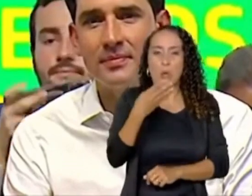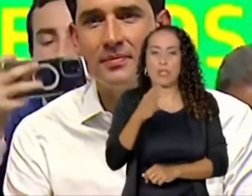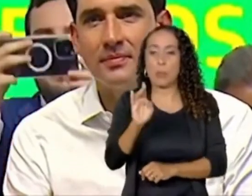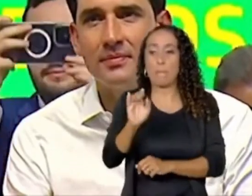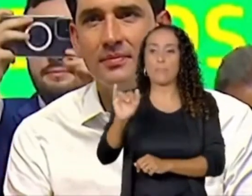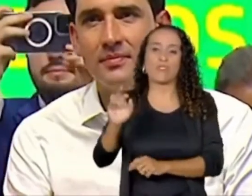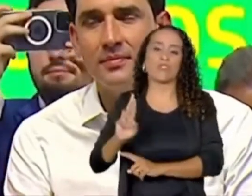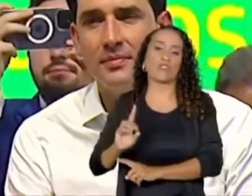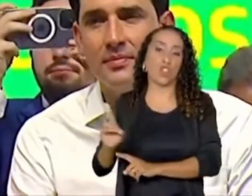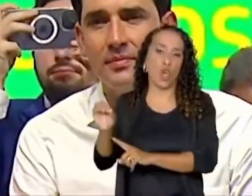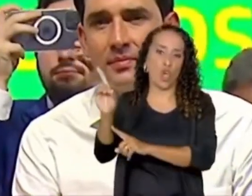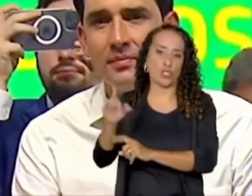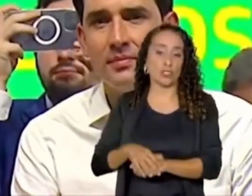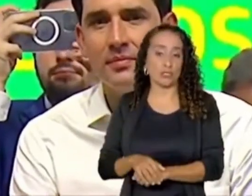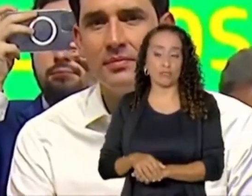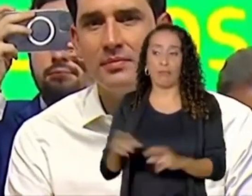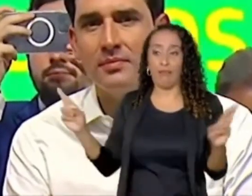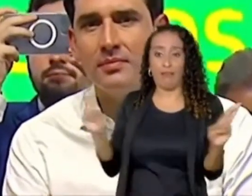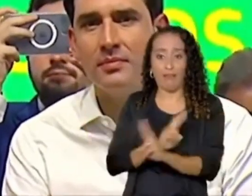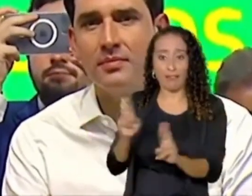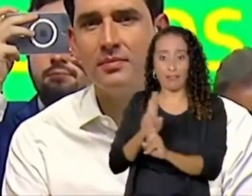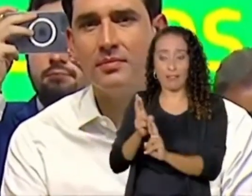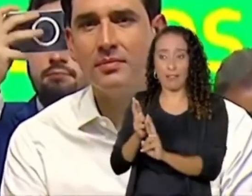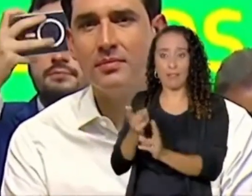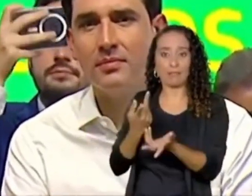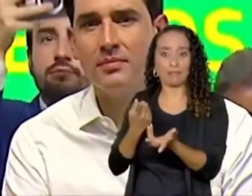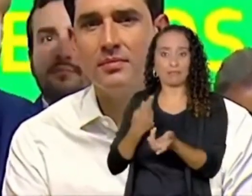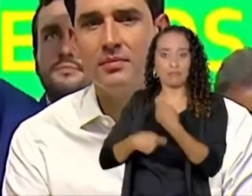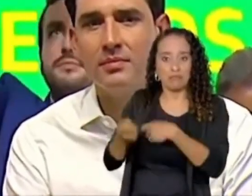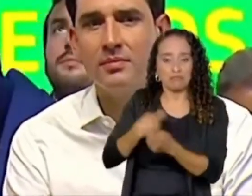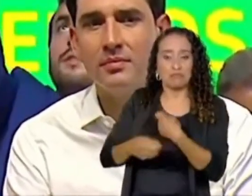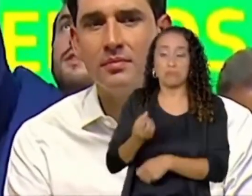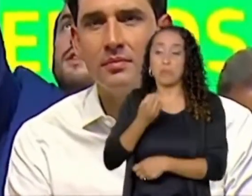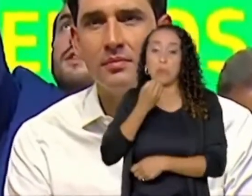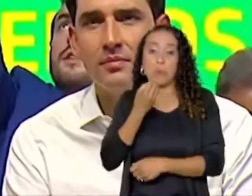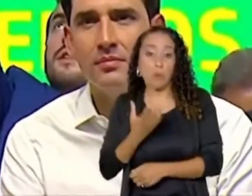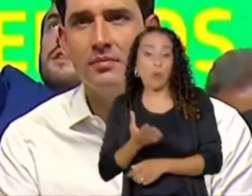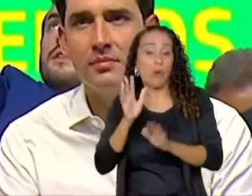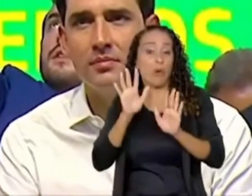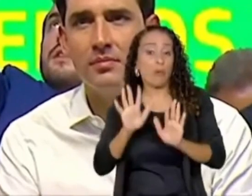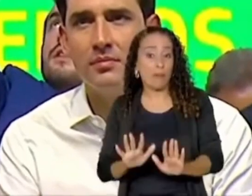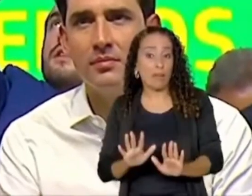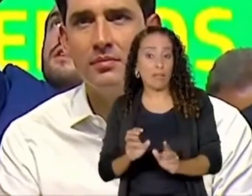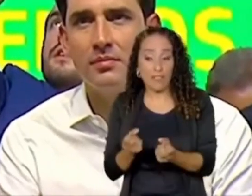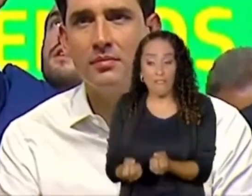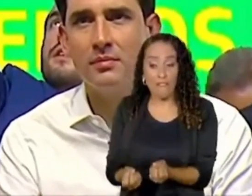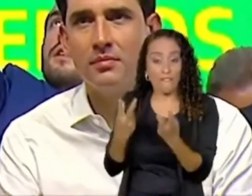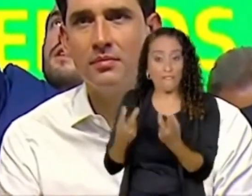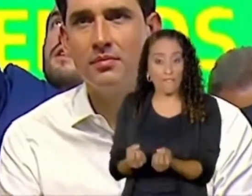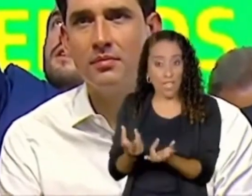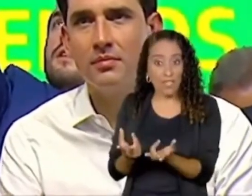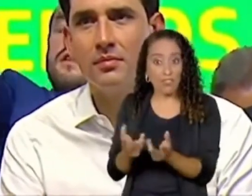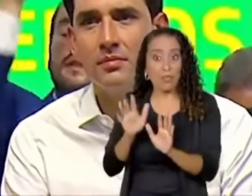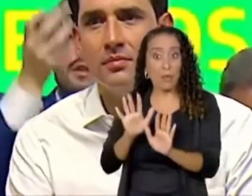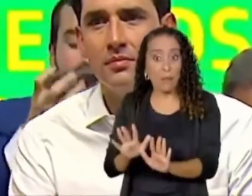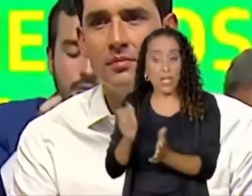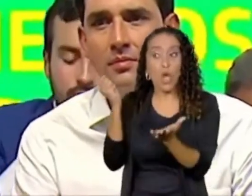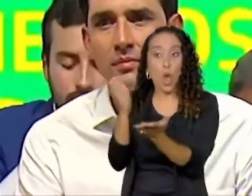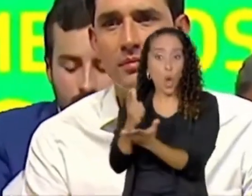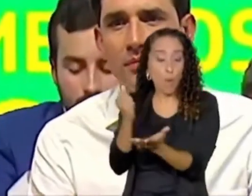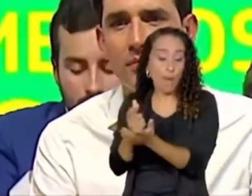E relação comercial entre os dois países é bom quando você vende, mas você tem que